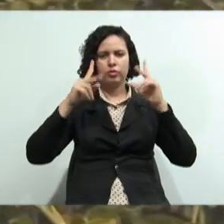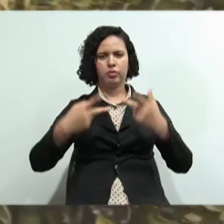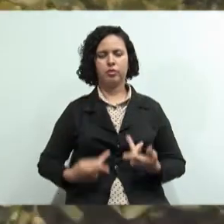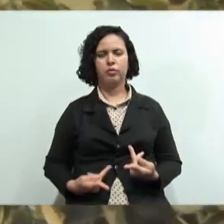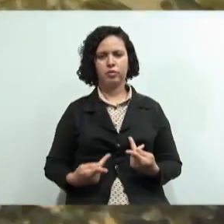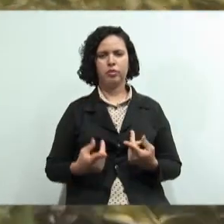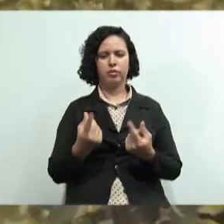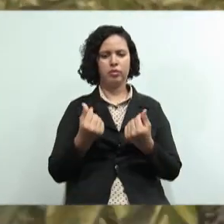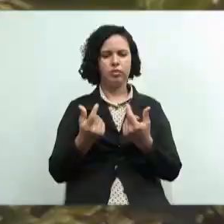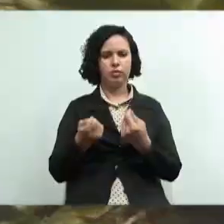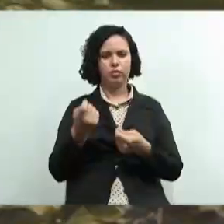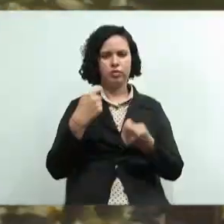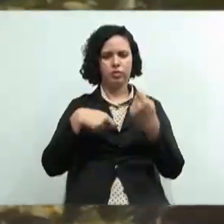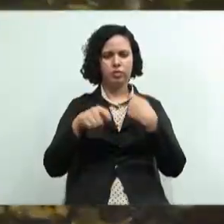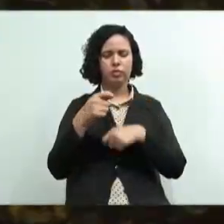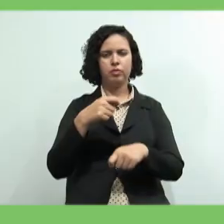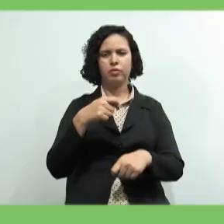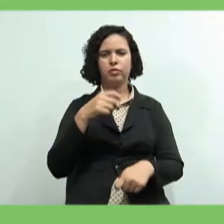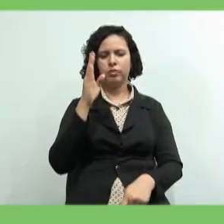nosso país.